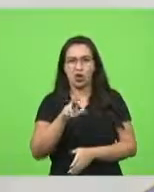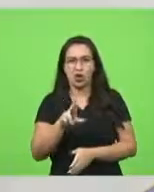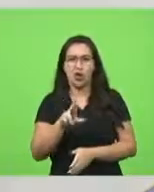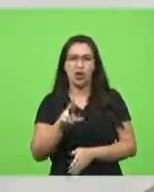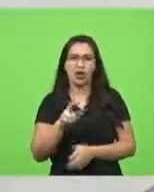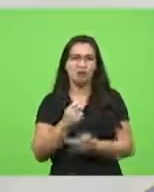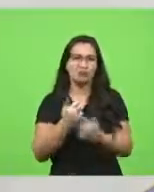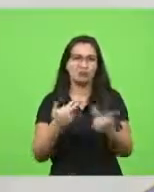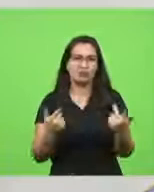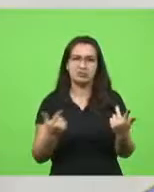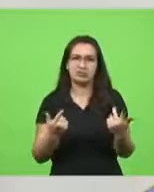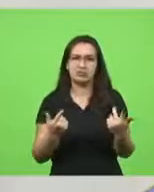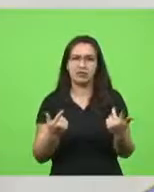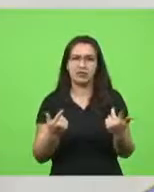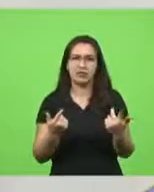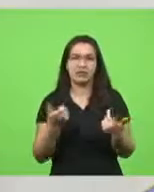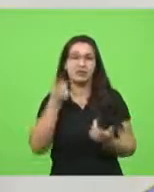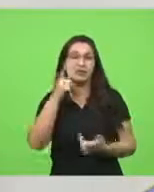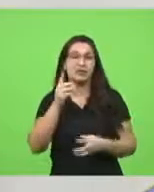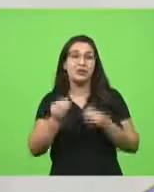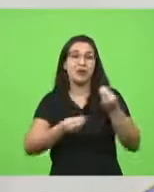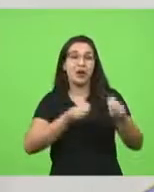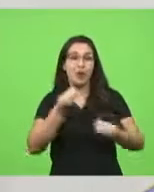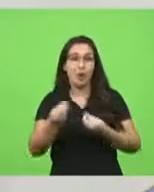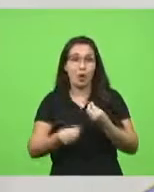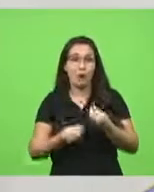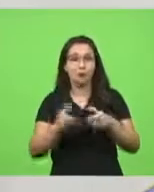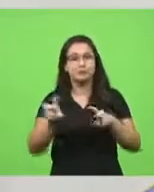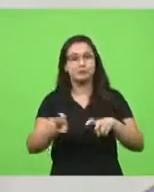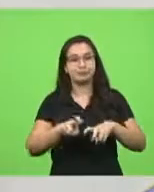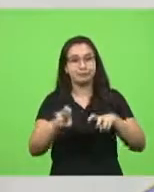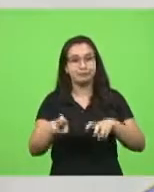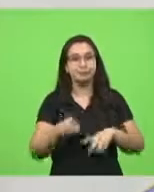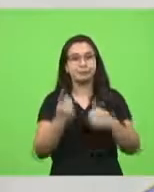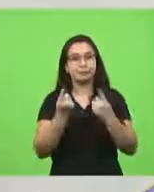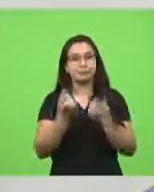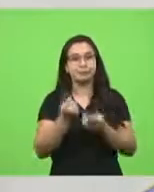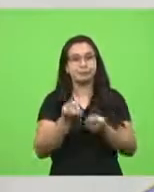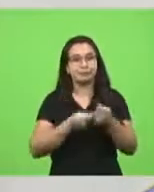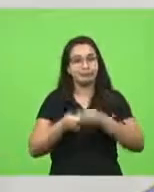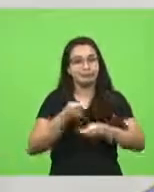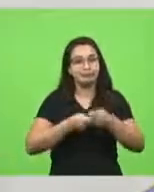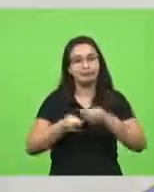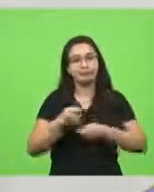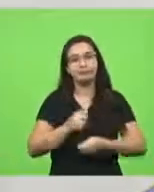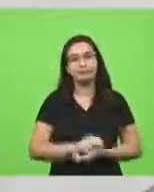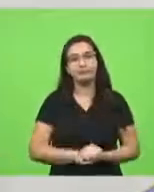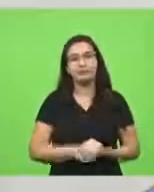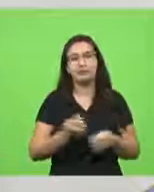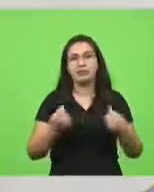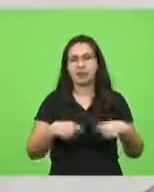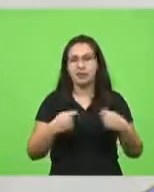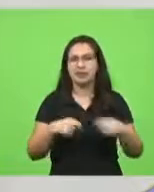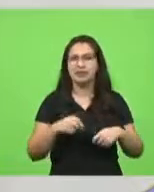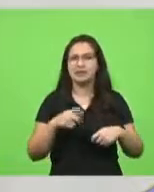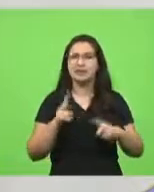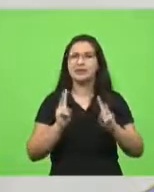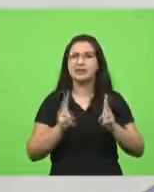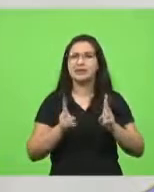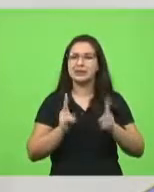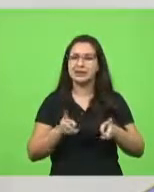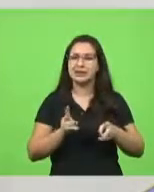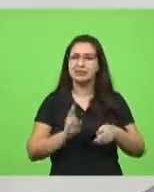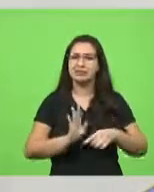do agronegócio. E nós, evidentemente, que precisamos estar sempre incentivando o